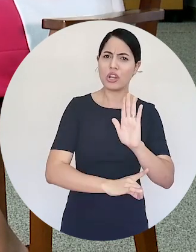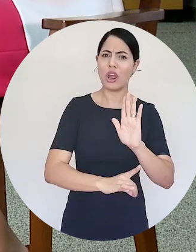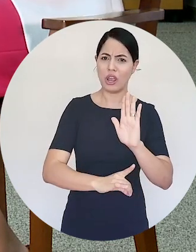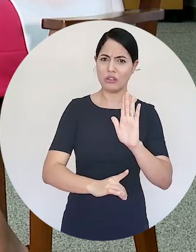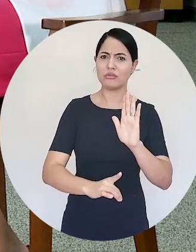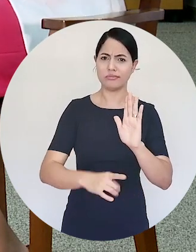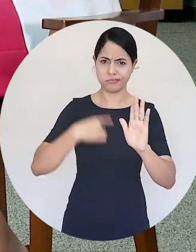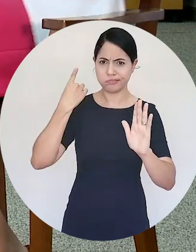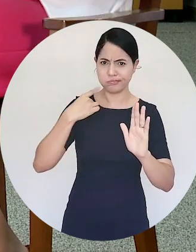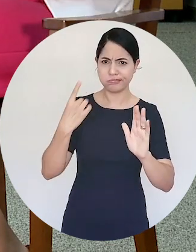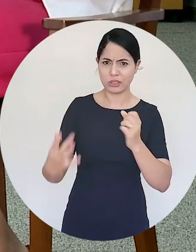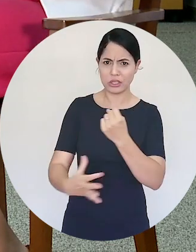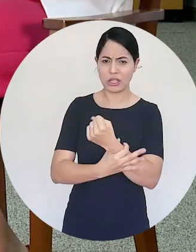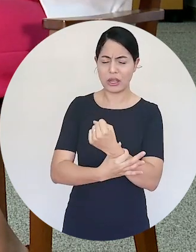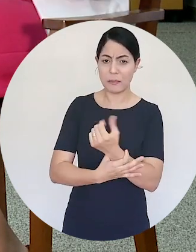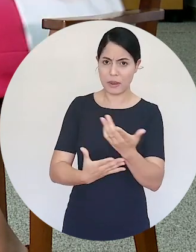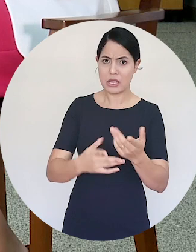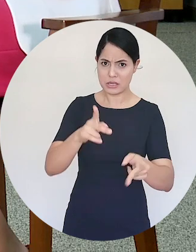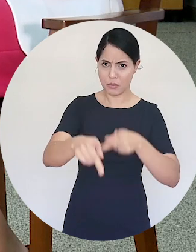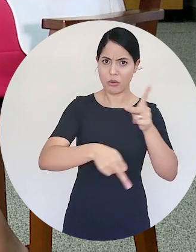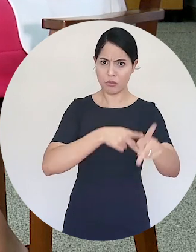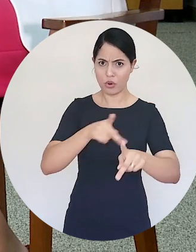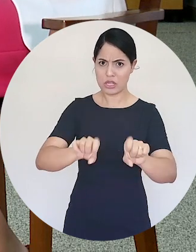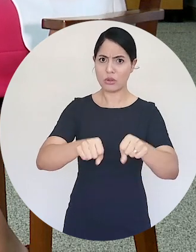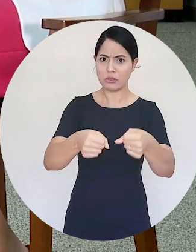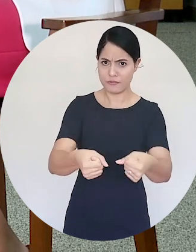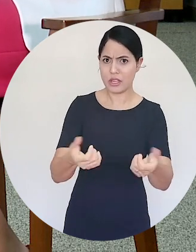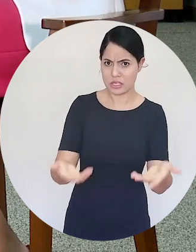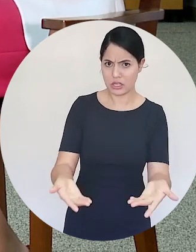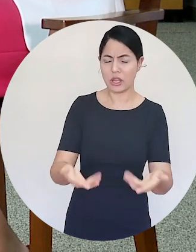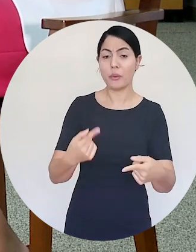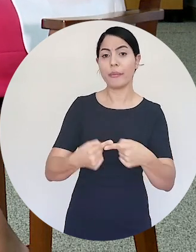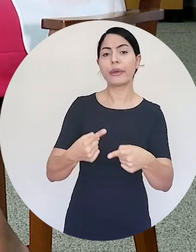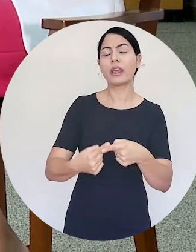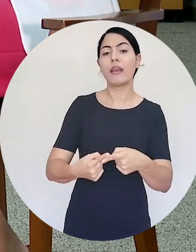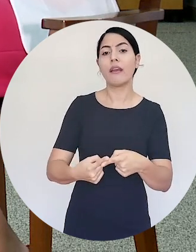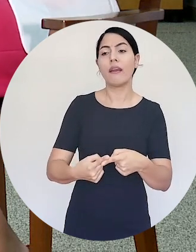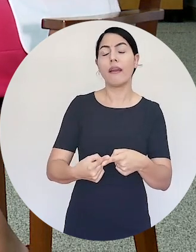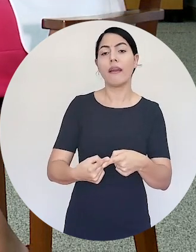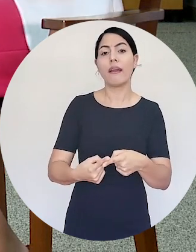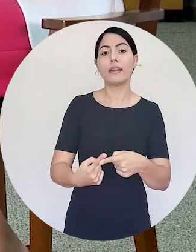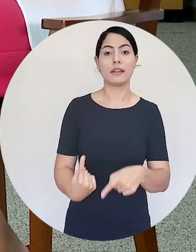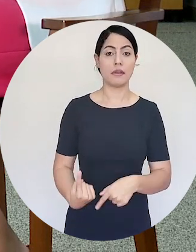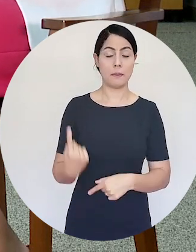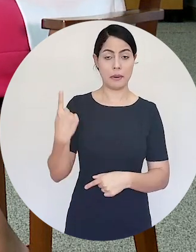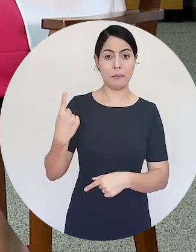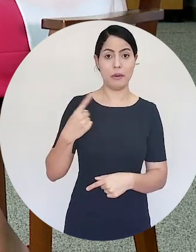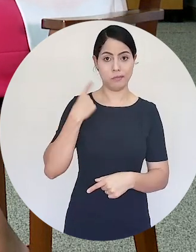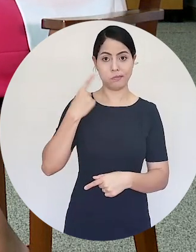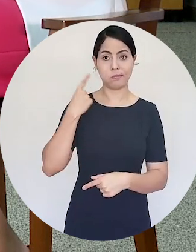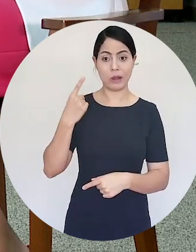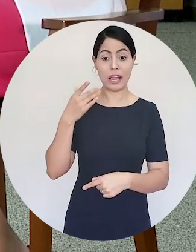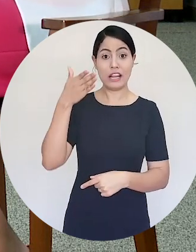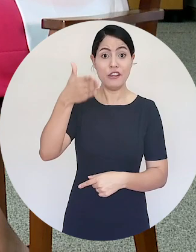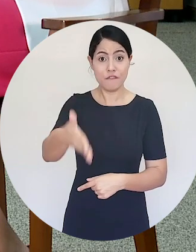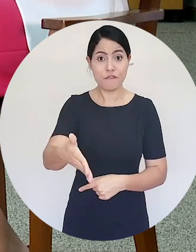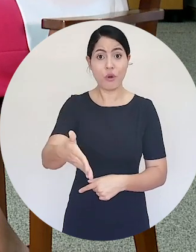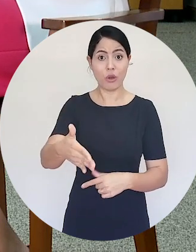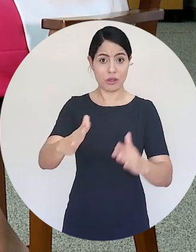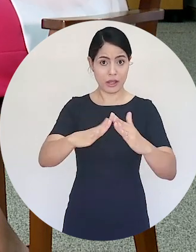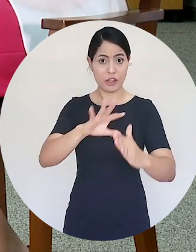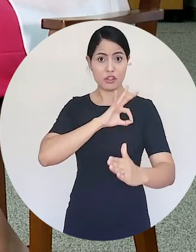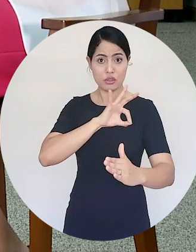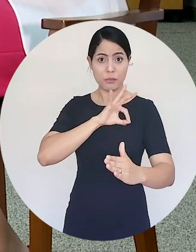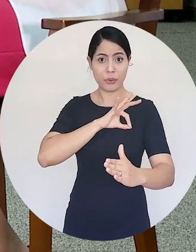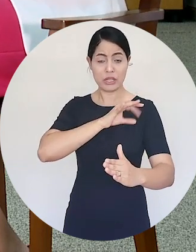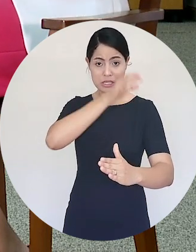prerrogativa do cidadão, porque a prerrogativa da advocacia é também uma prerrogativa do cidadão, porque o primeiro advogado que foi agredido, ele